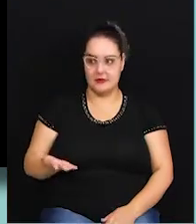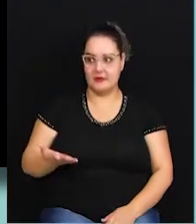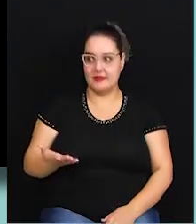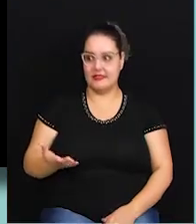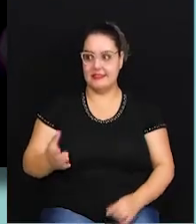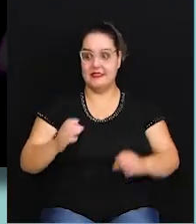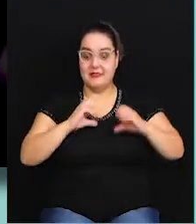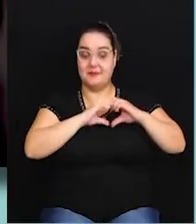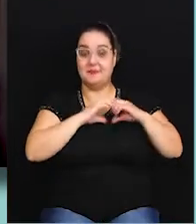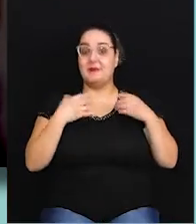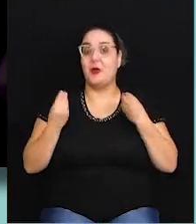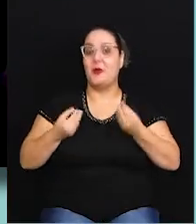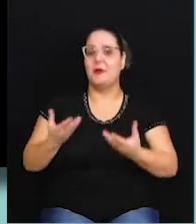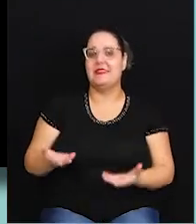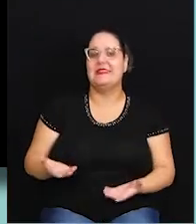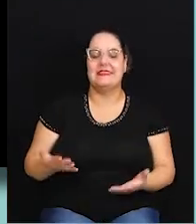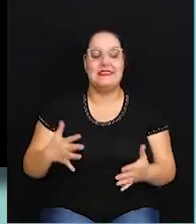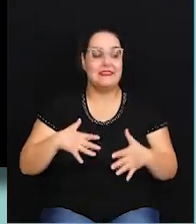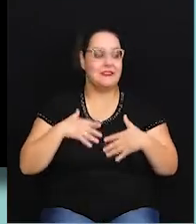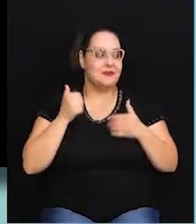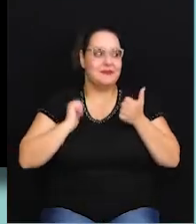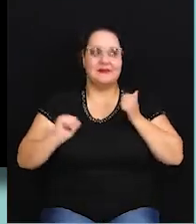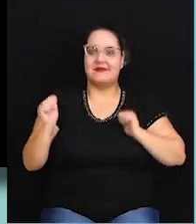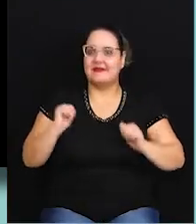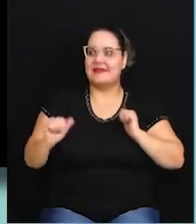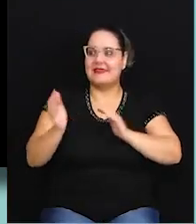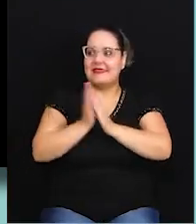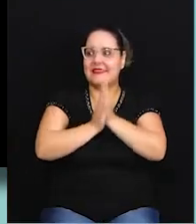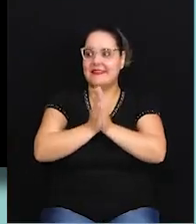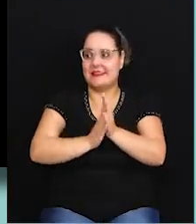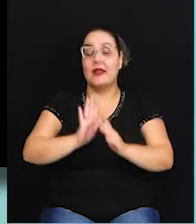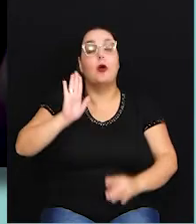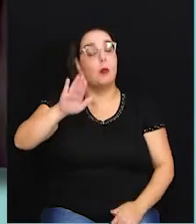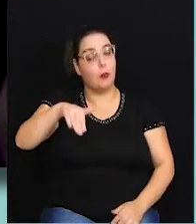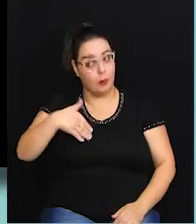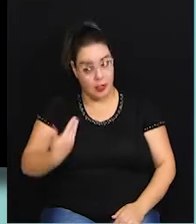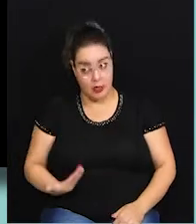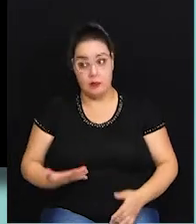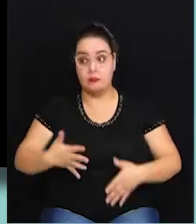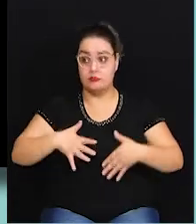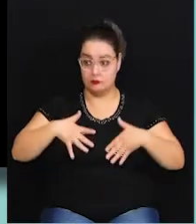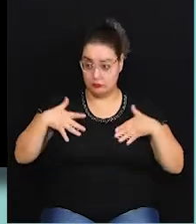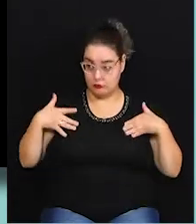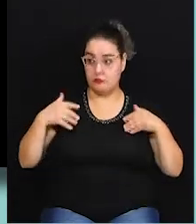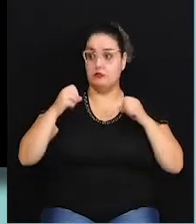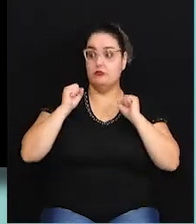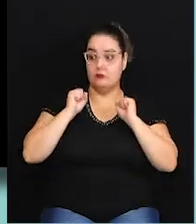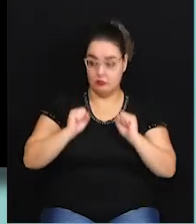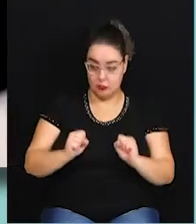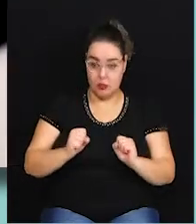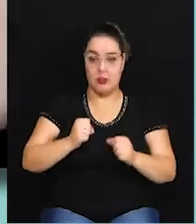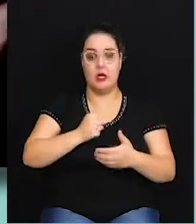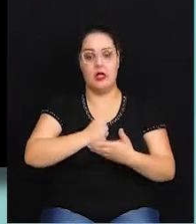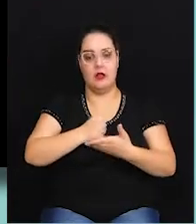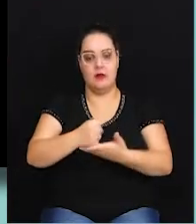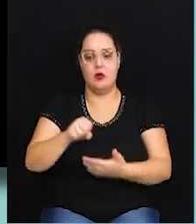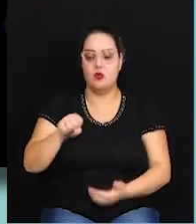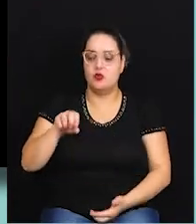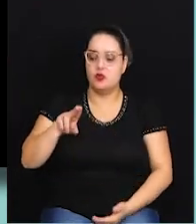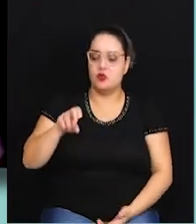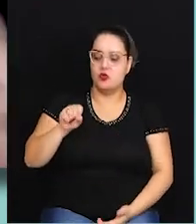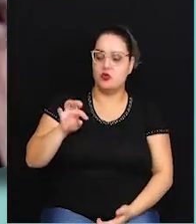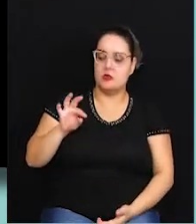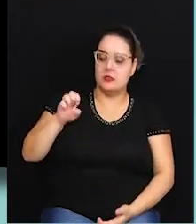Olha, estamos todas muito animadas. Na verdade, é uma honra, é um motivo de muito orgulho poder levar